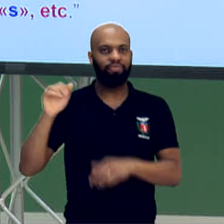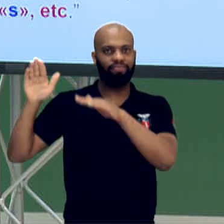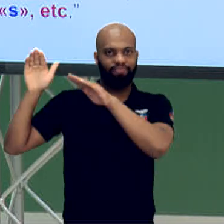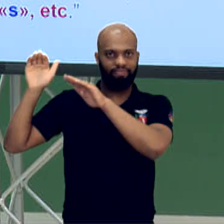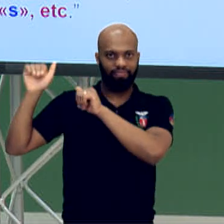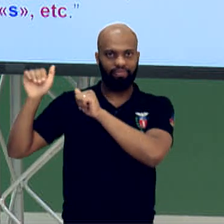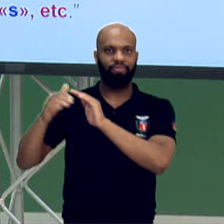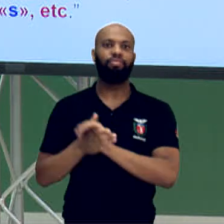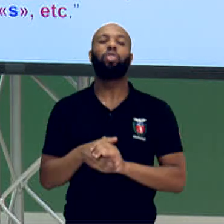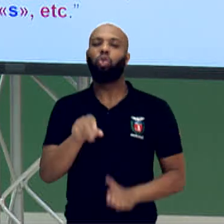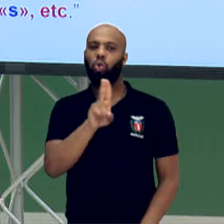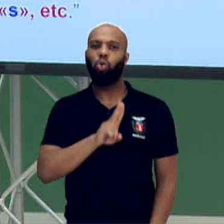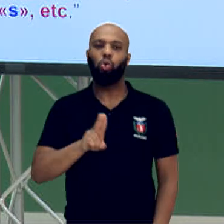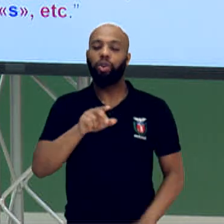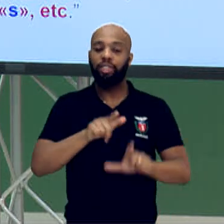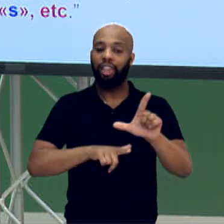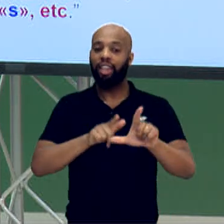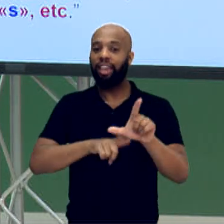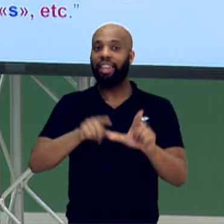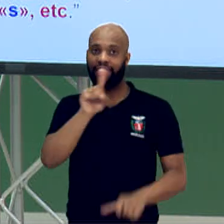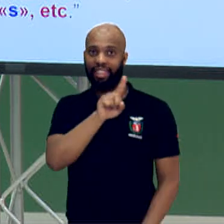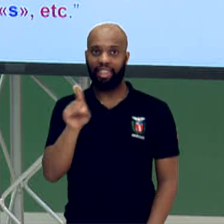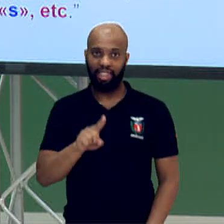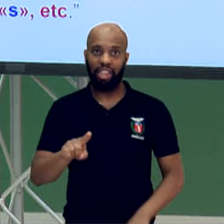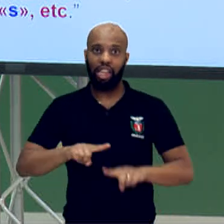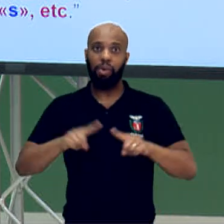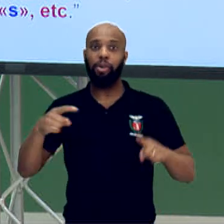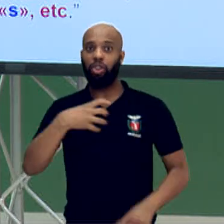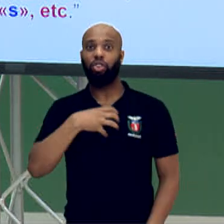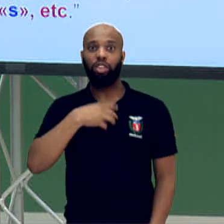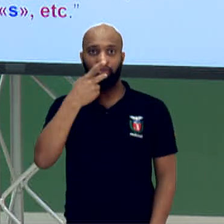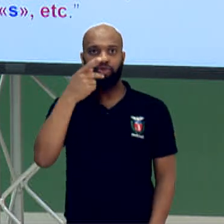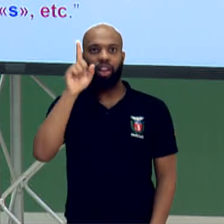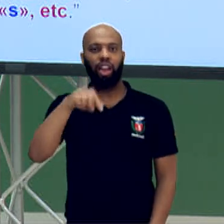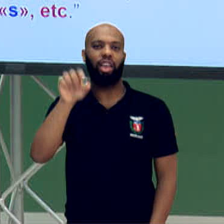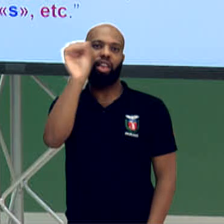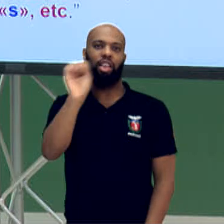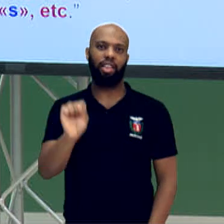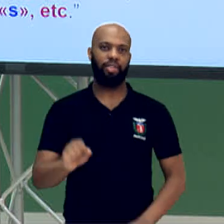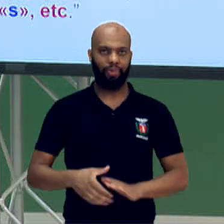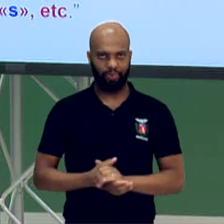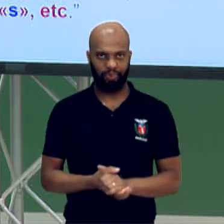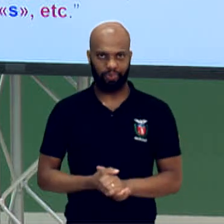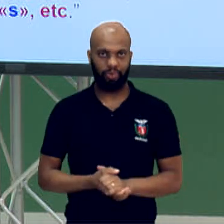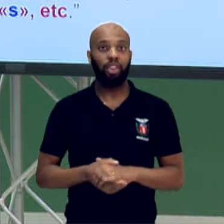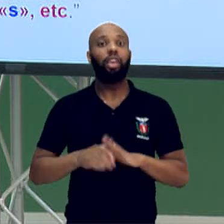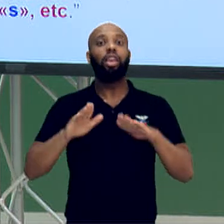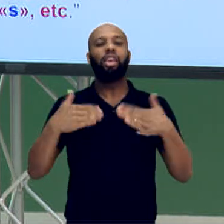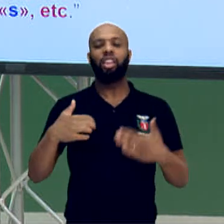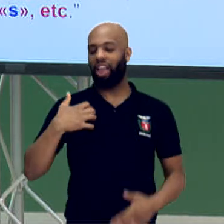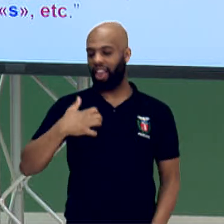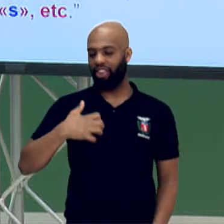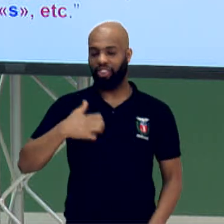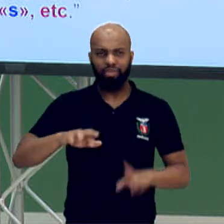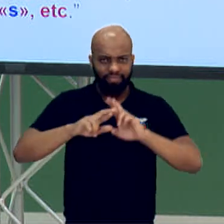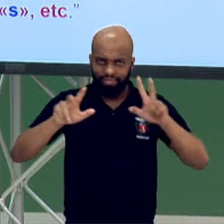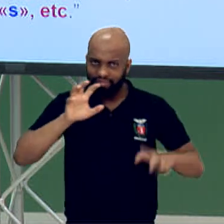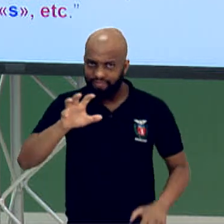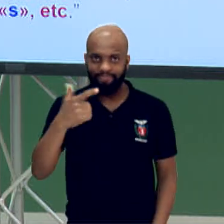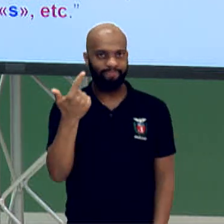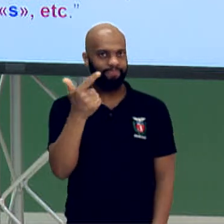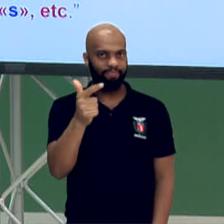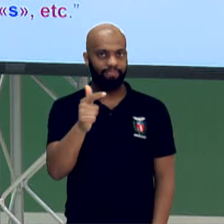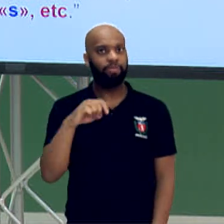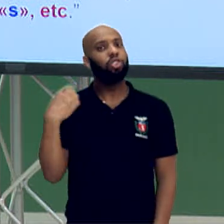zanahoria, escrevemos com a letra Z, ou zanahoria. Então ele fala que os argentinos não fazem essa distinção. Então